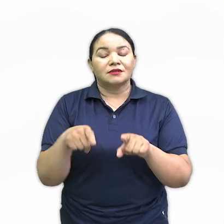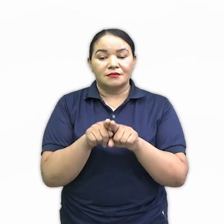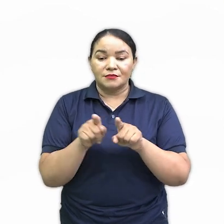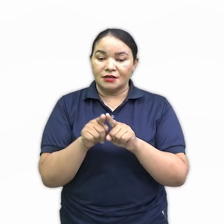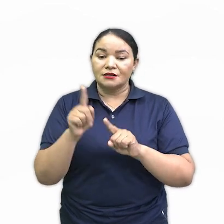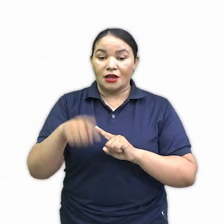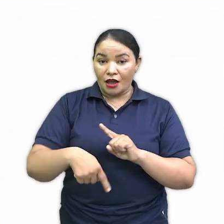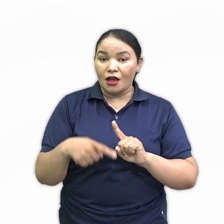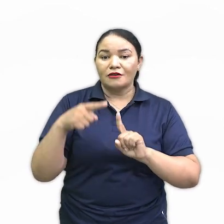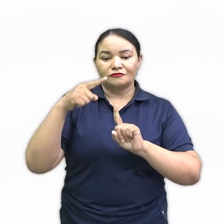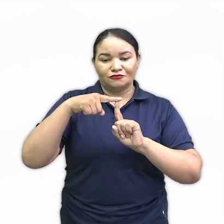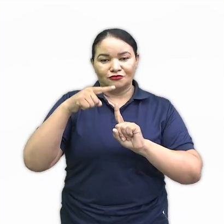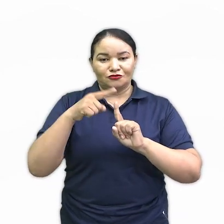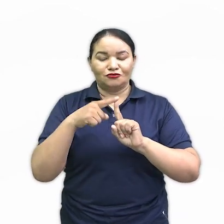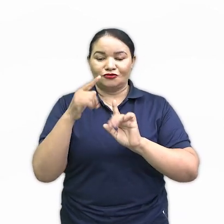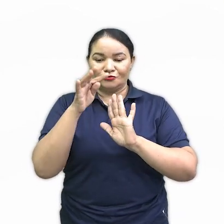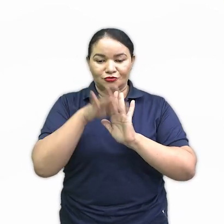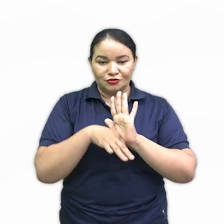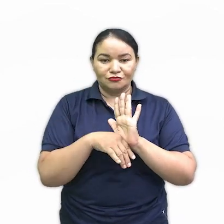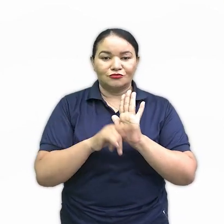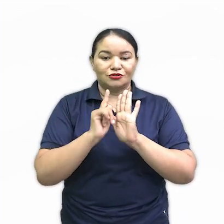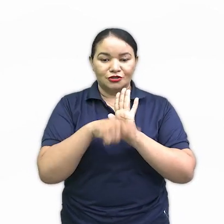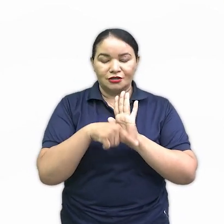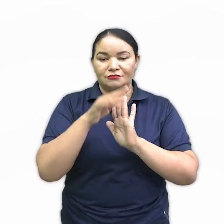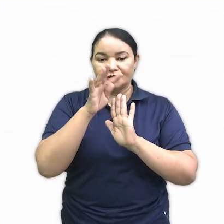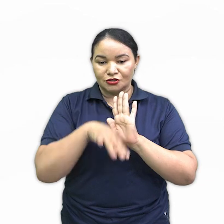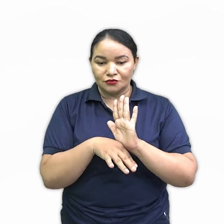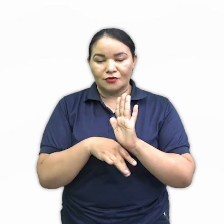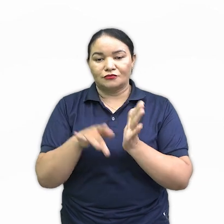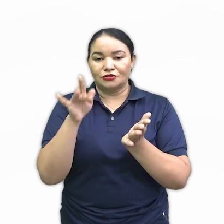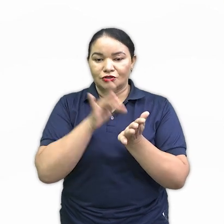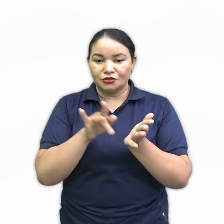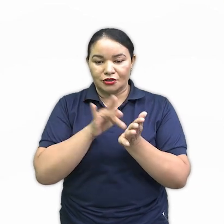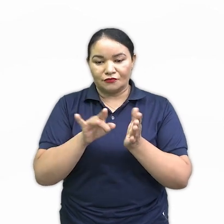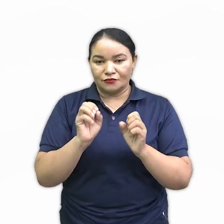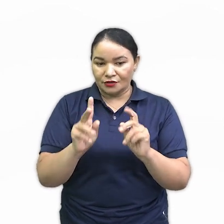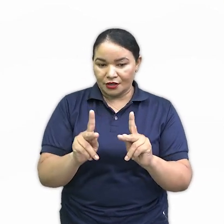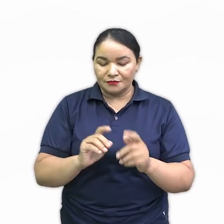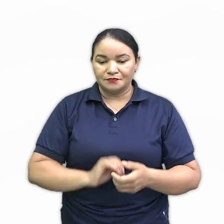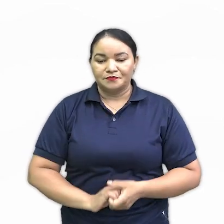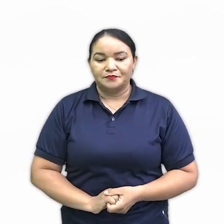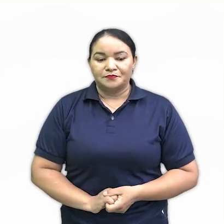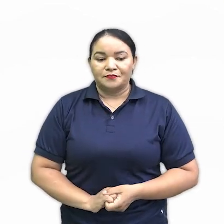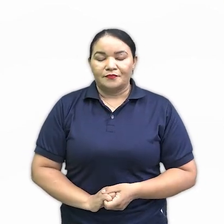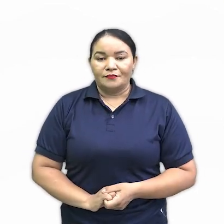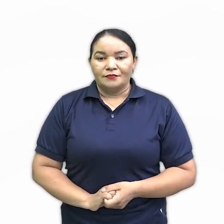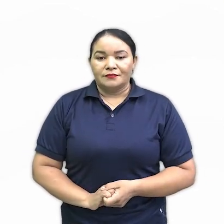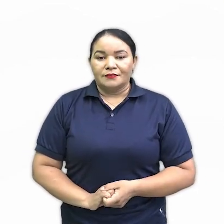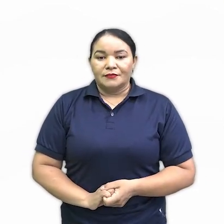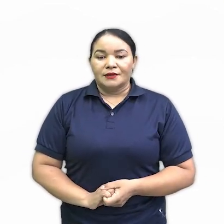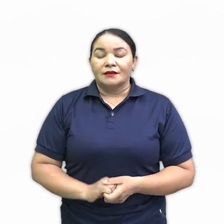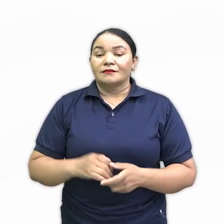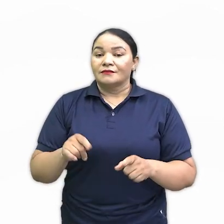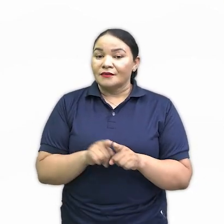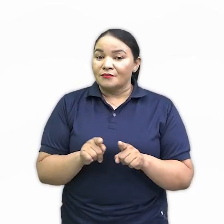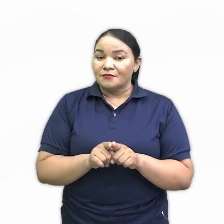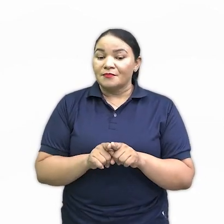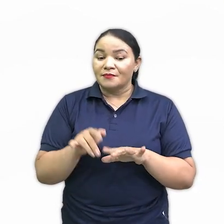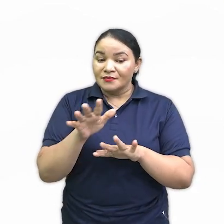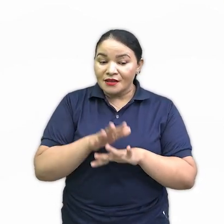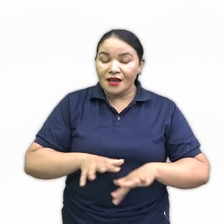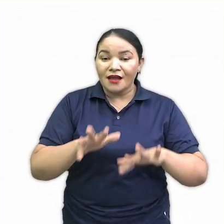né? Dentro desse gênero textual digital. Ok? Falando em ambiente virtual, em